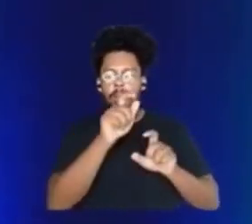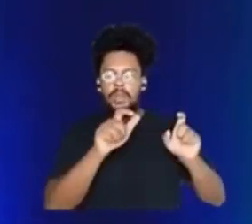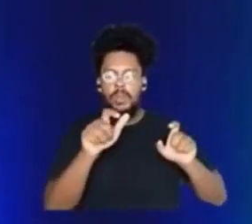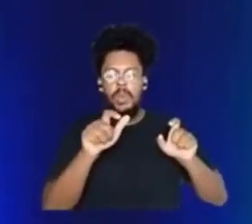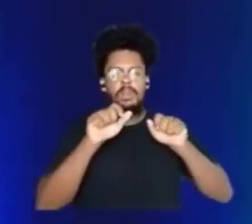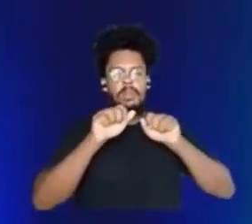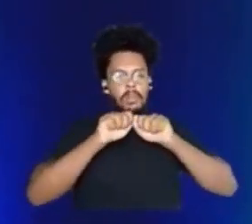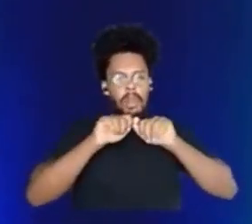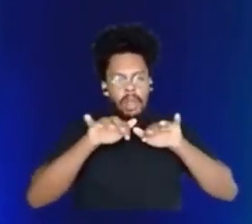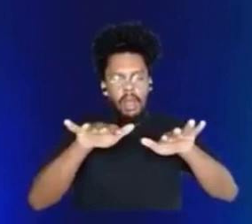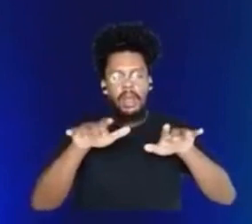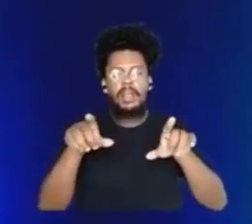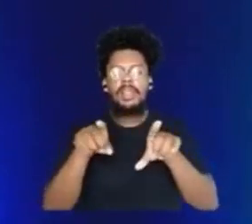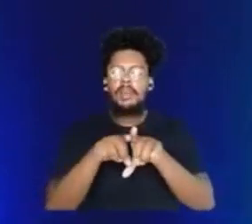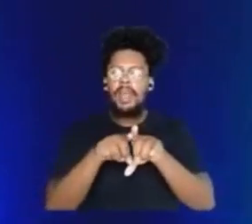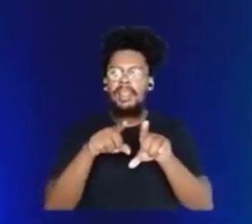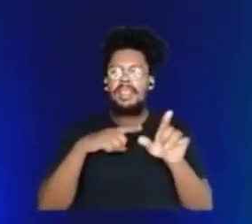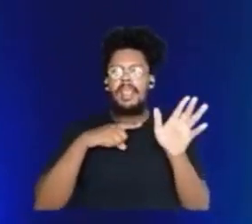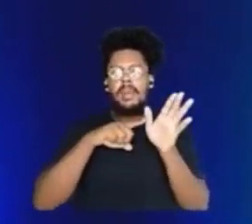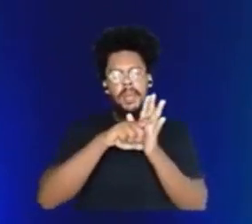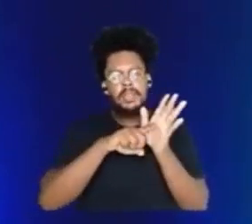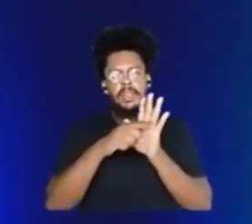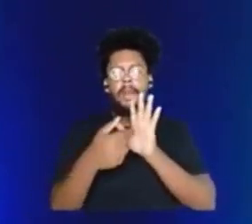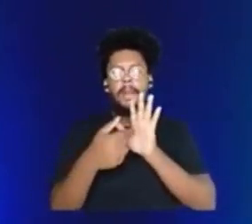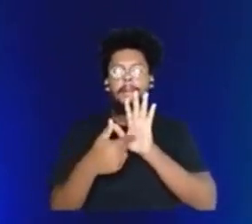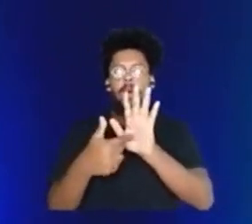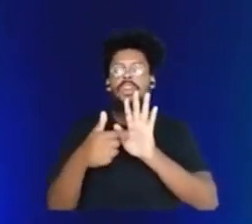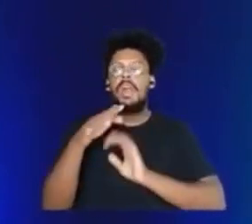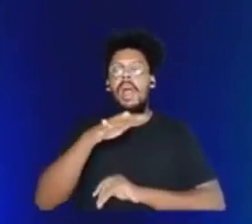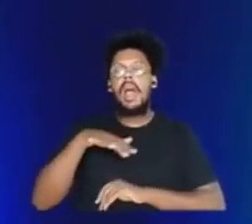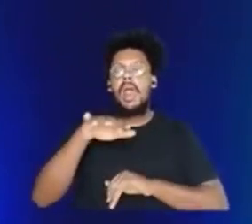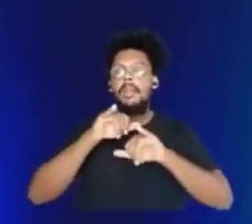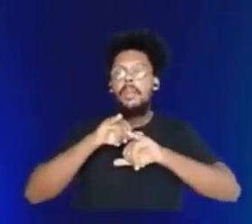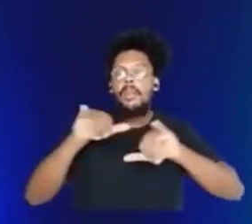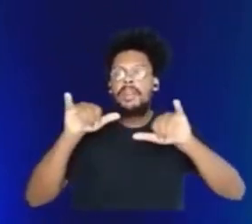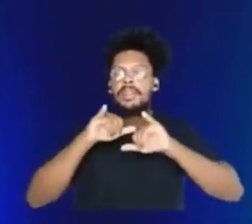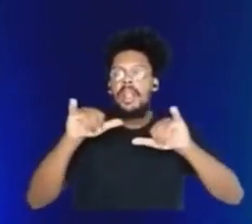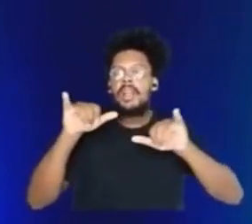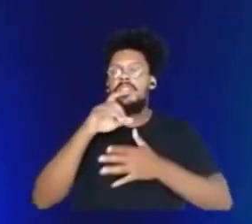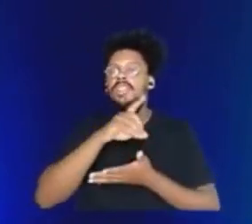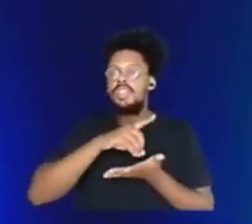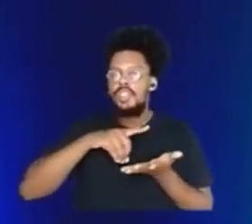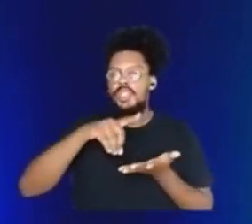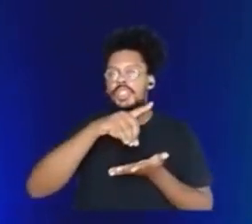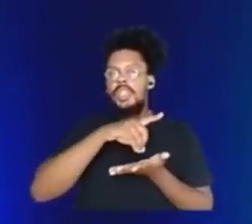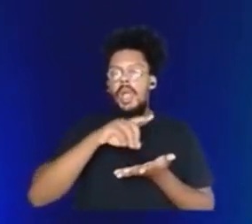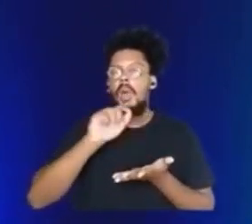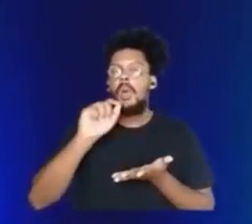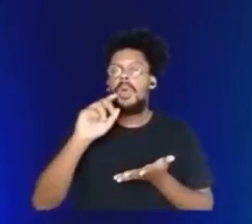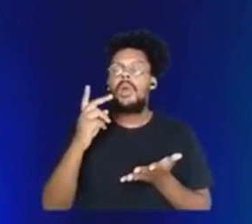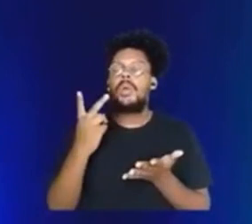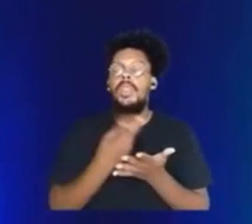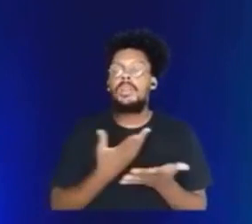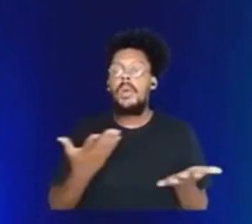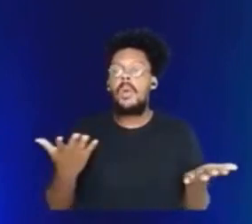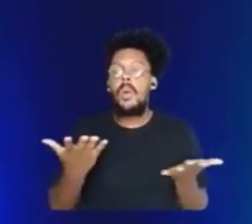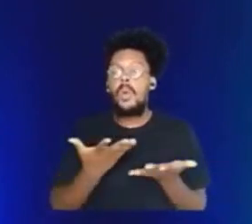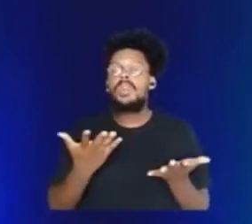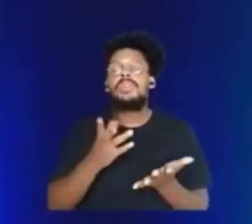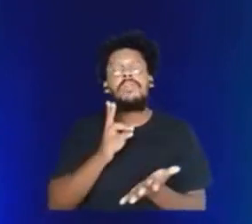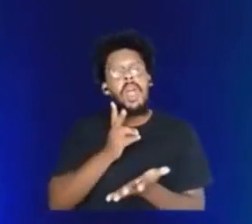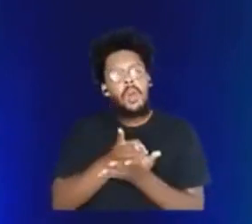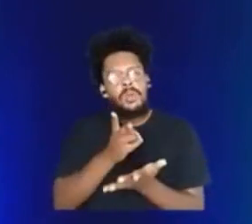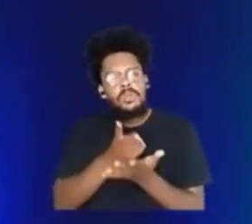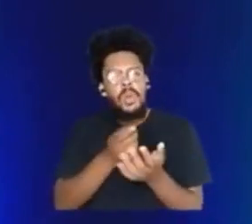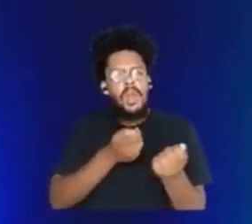o quanto boa parte da publicidade digital vai sendo hoje, né, mantida e controlada